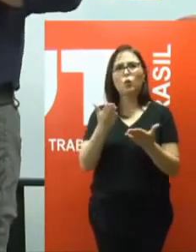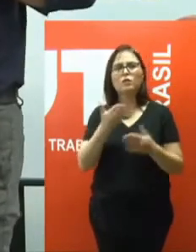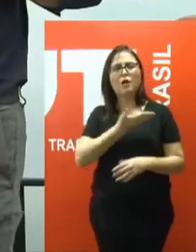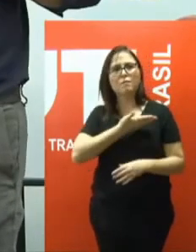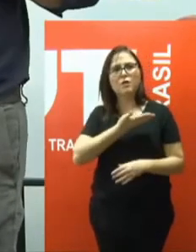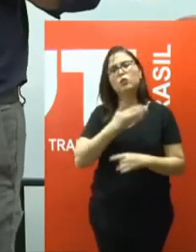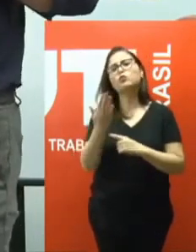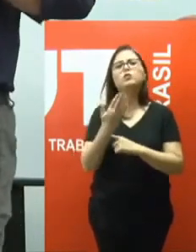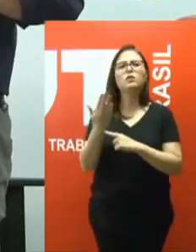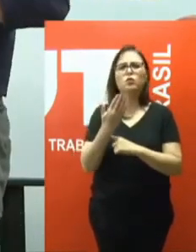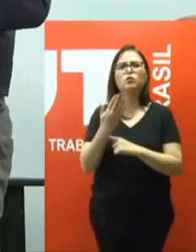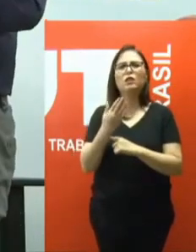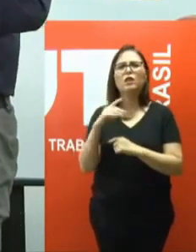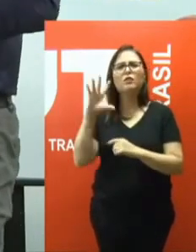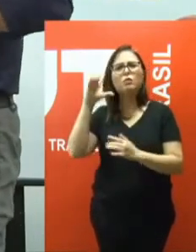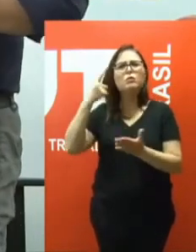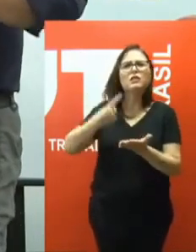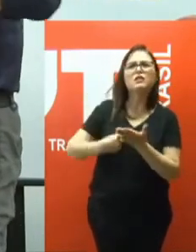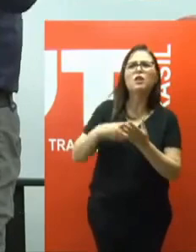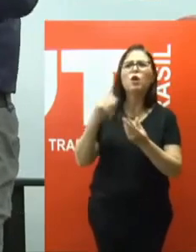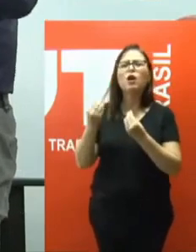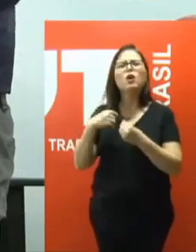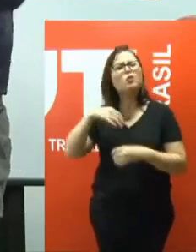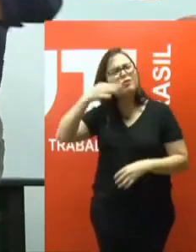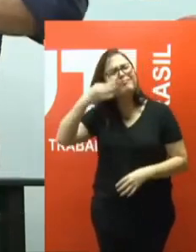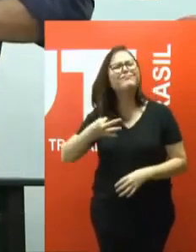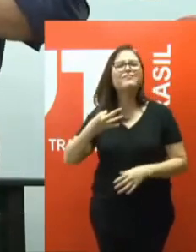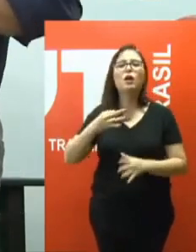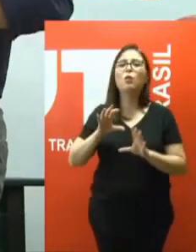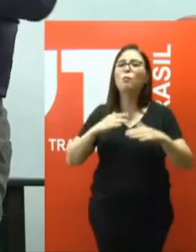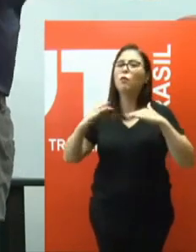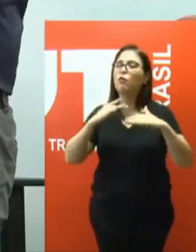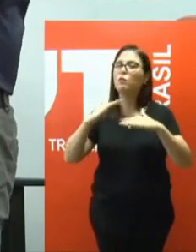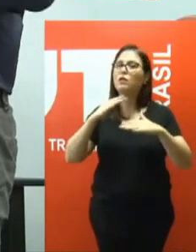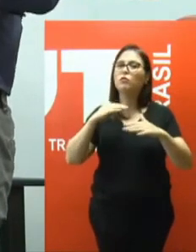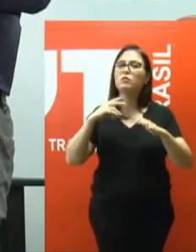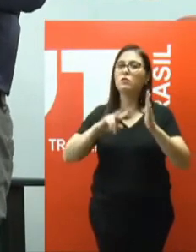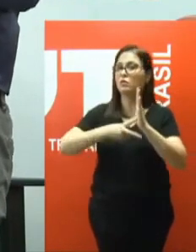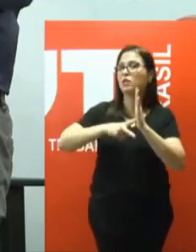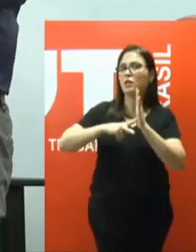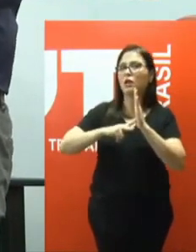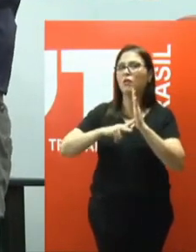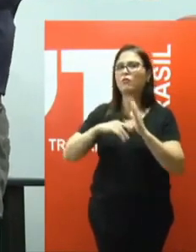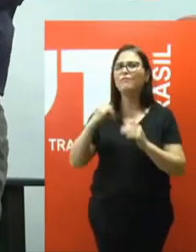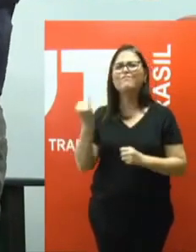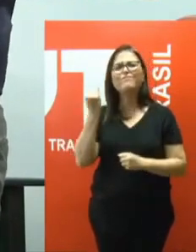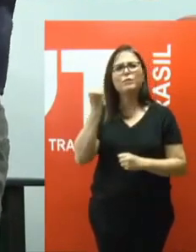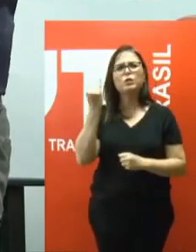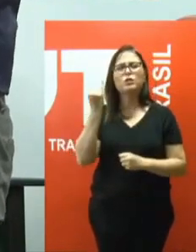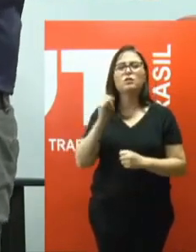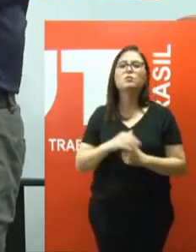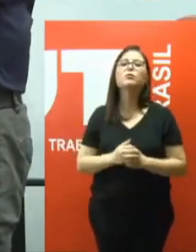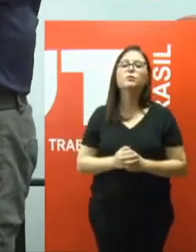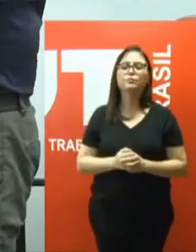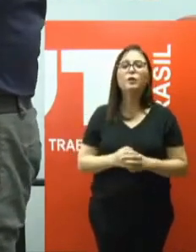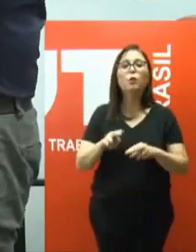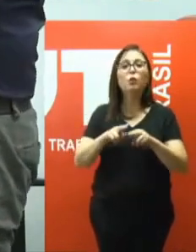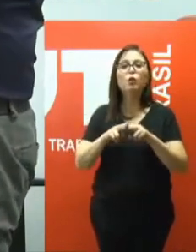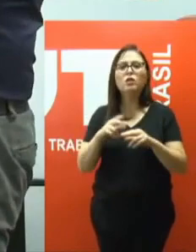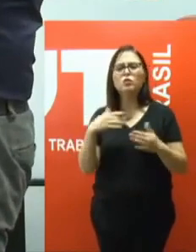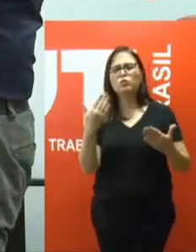o movimento sindical, não tenho dúvida que o movimento sindical vai ser decisivo. Por isso, presidente, na nossa avaliação,